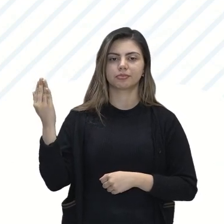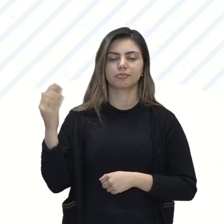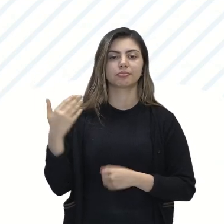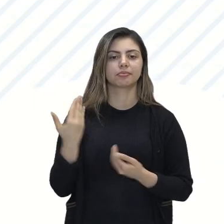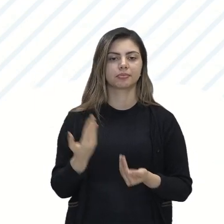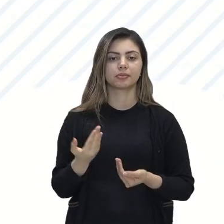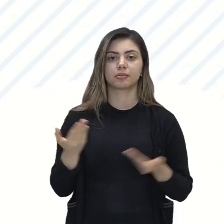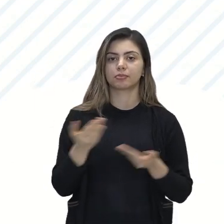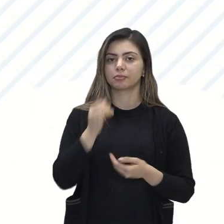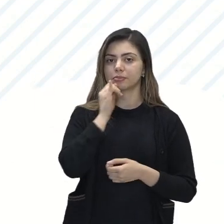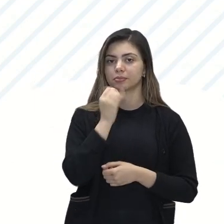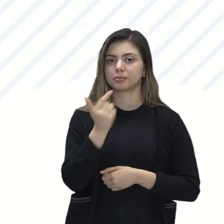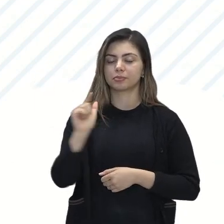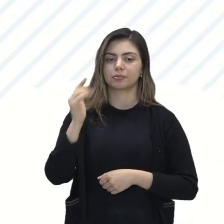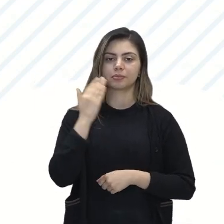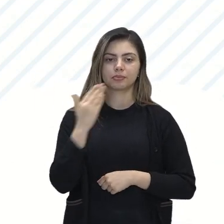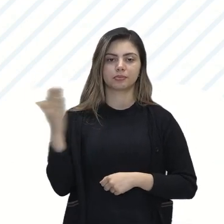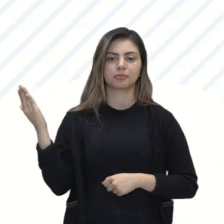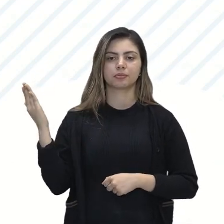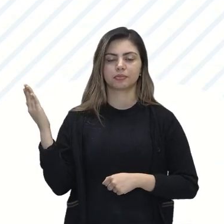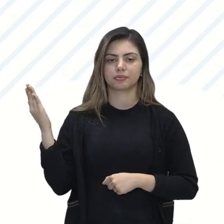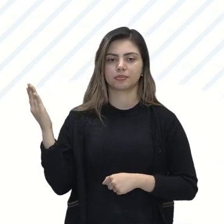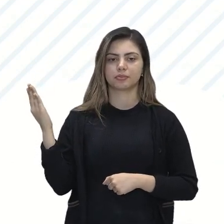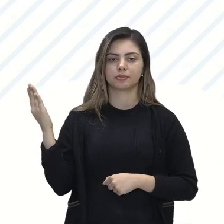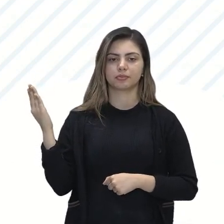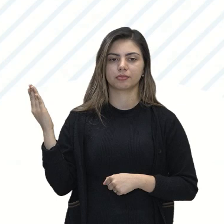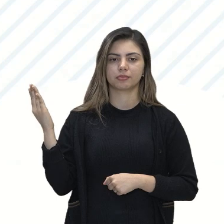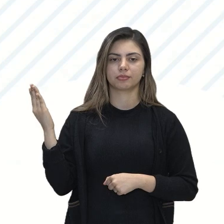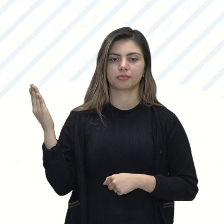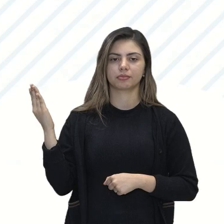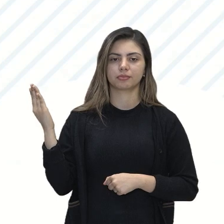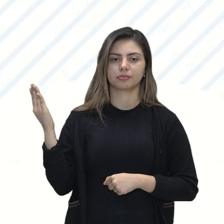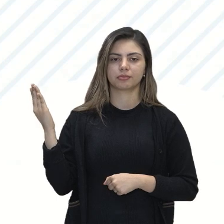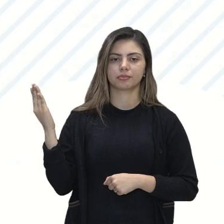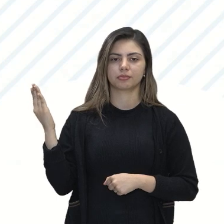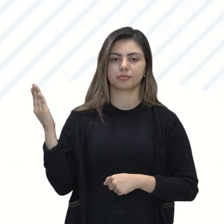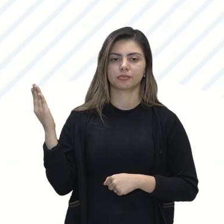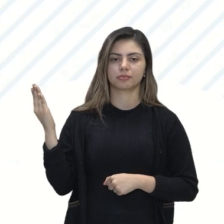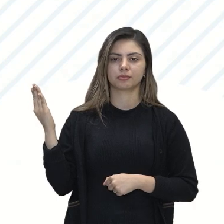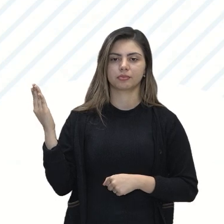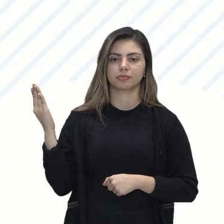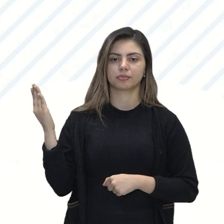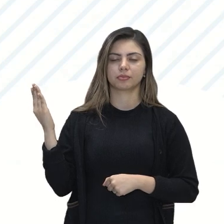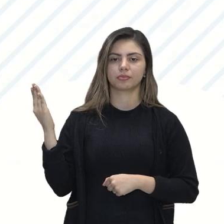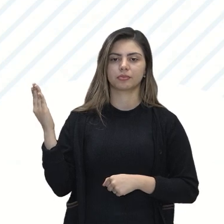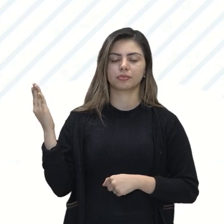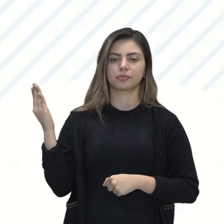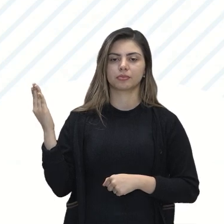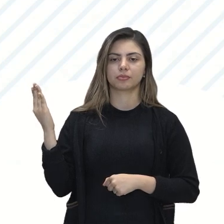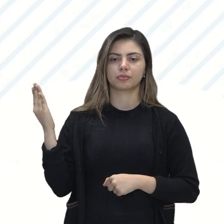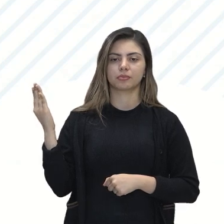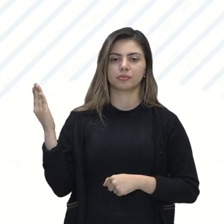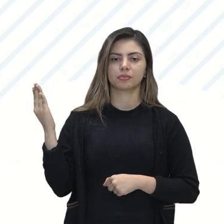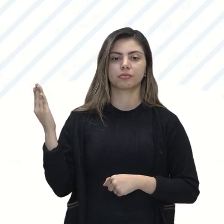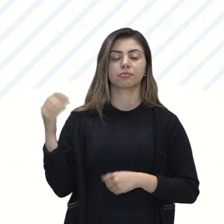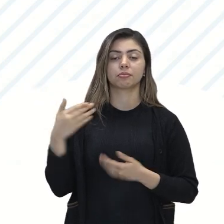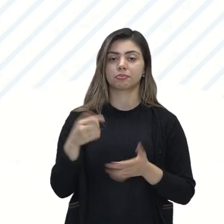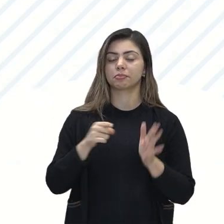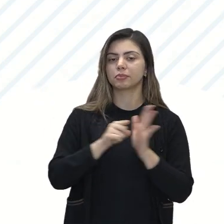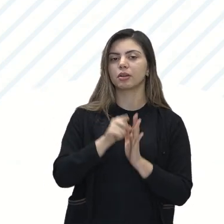questão 3. Would you like tea? Tá perguntando, você gostaria de um pouco de